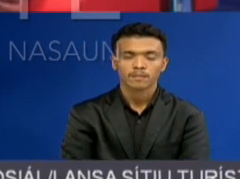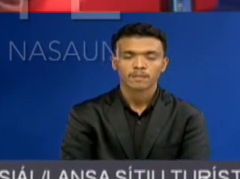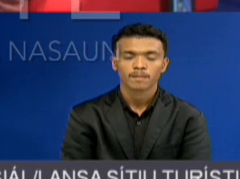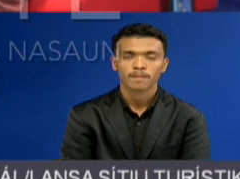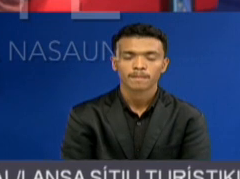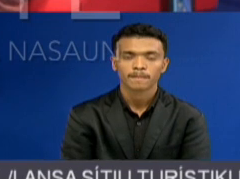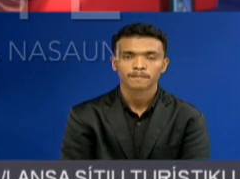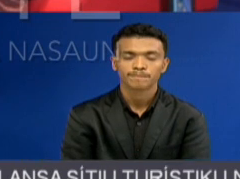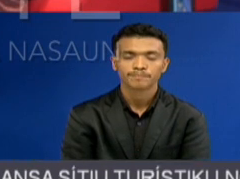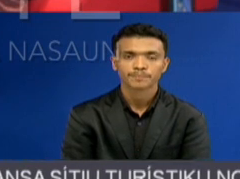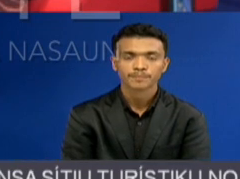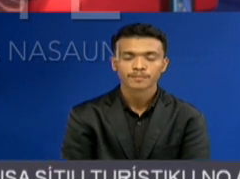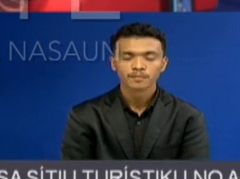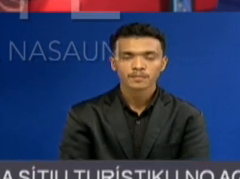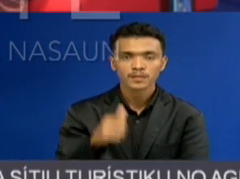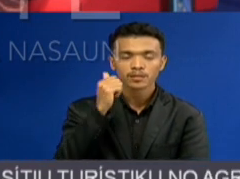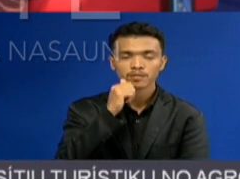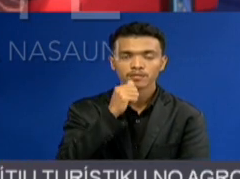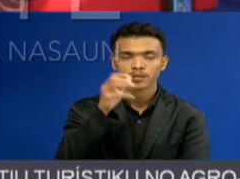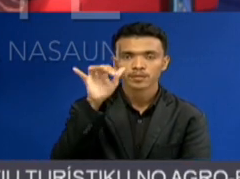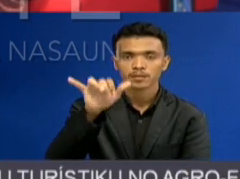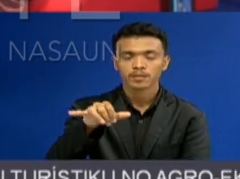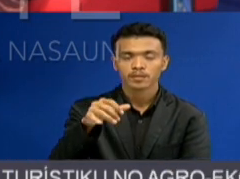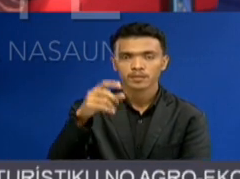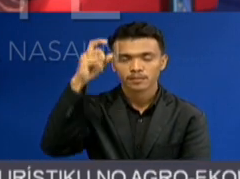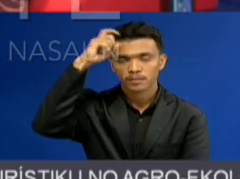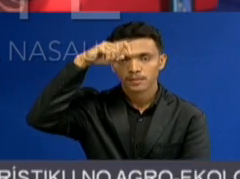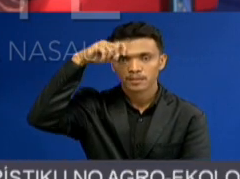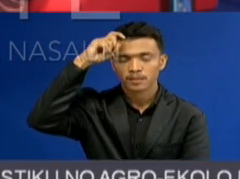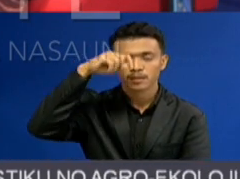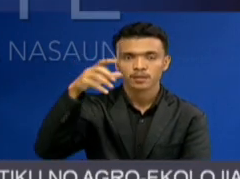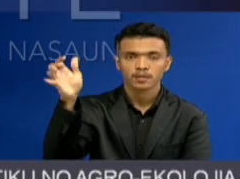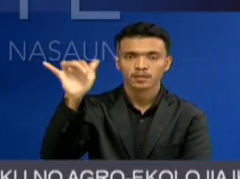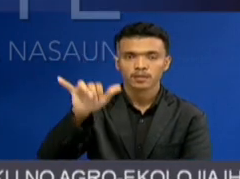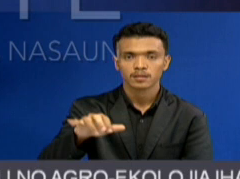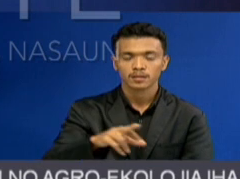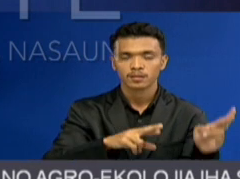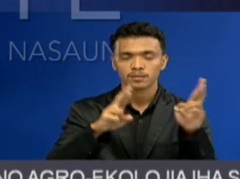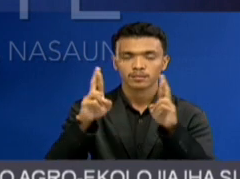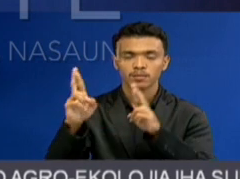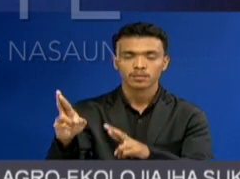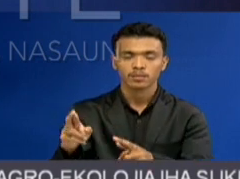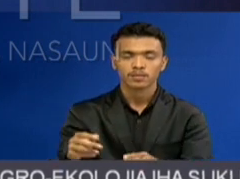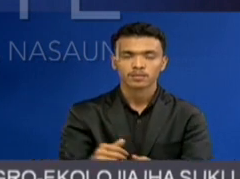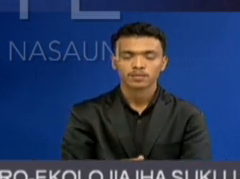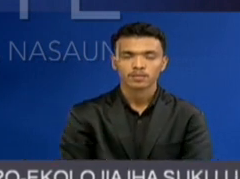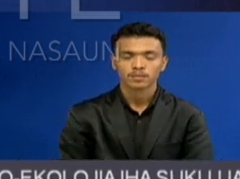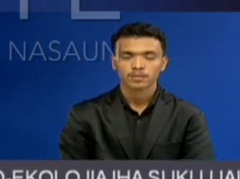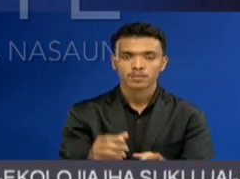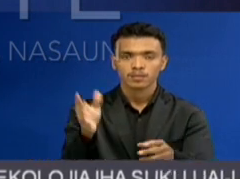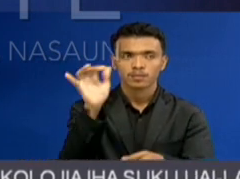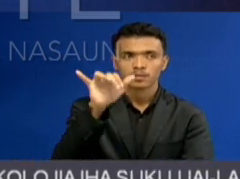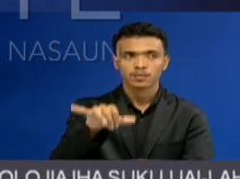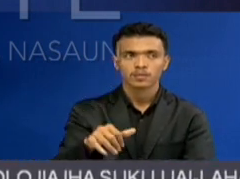Hareba feto sirne nia conhecimento sirne capacidade e Sira mos pronto ona e Sira